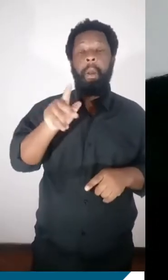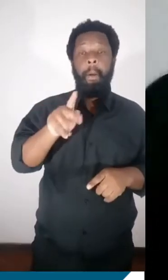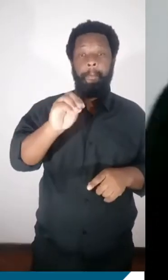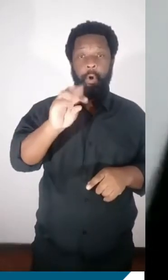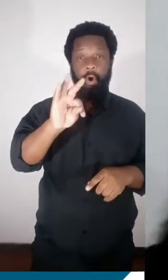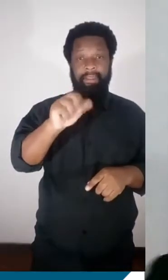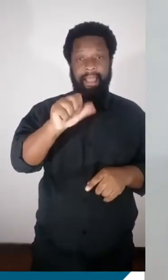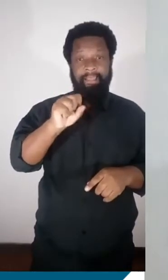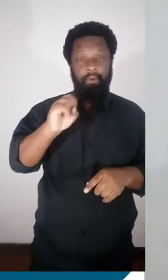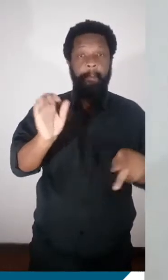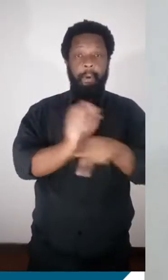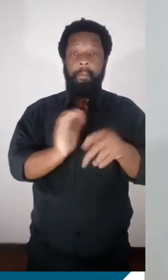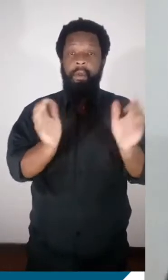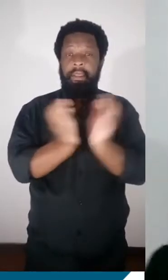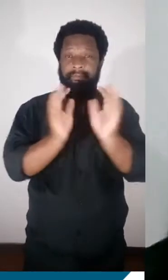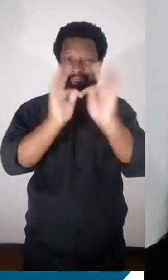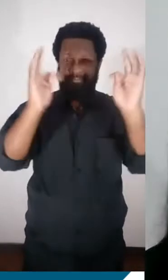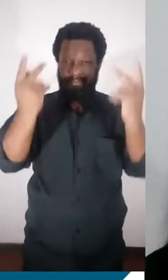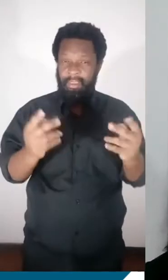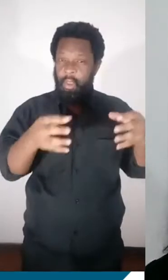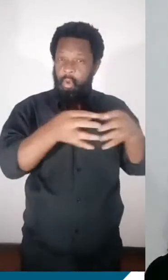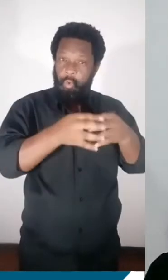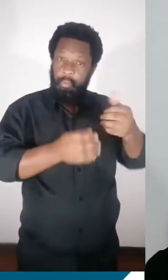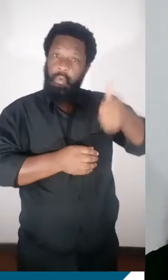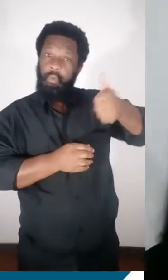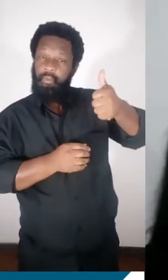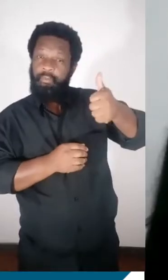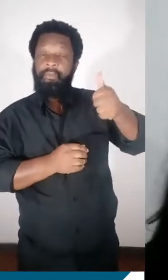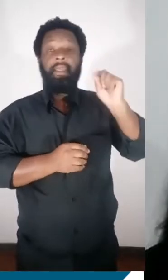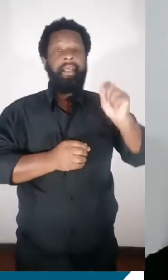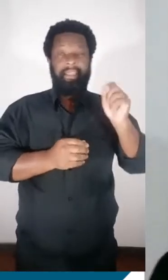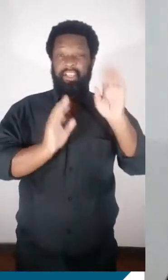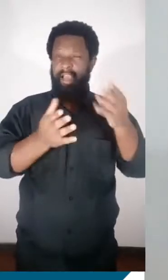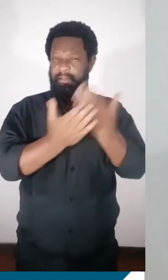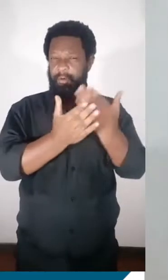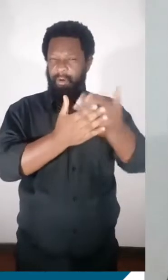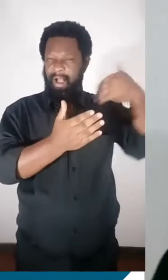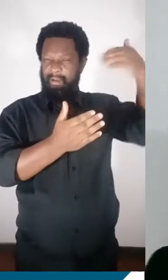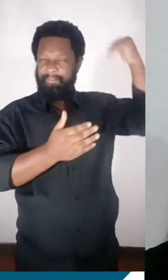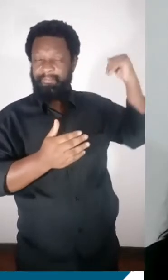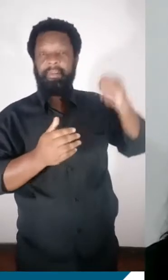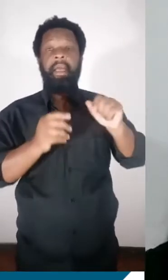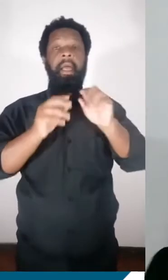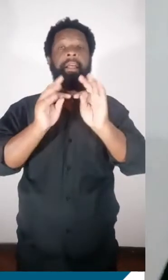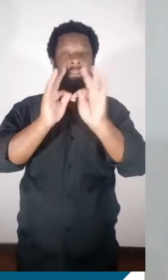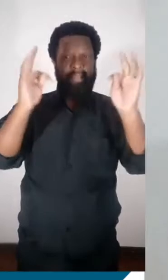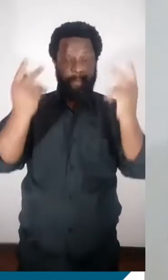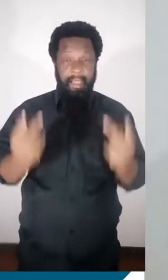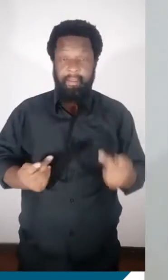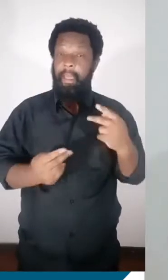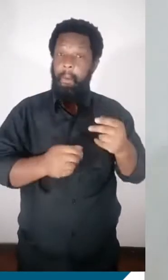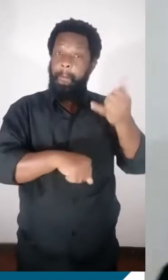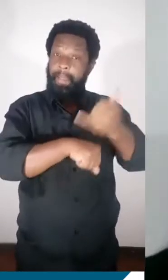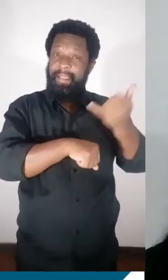ele se encontra no grupo 1, ele é um metal alcalino. E nós falamos, né, na aula de tabela periódica, nós falamos que os metais alcalinos